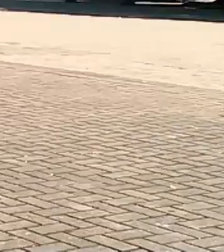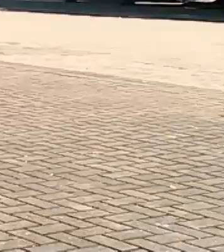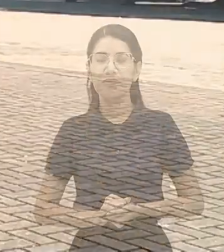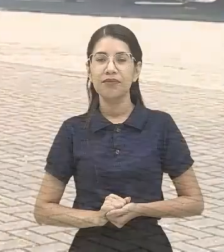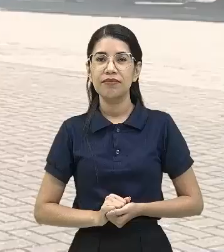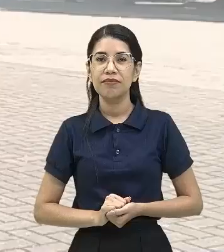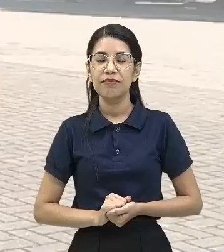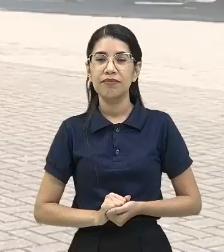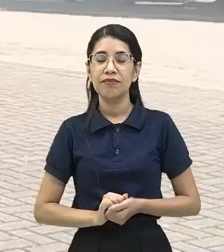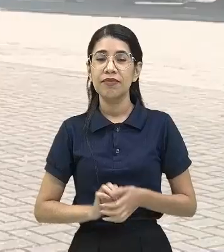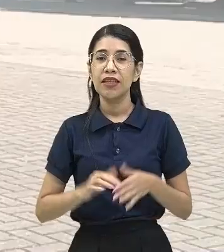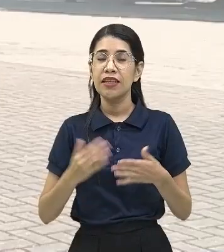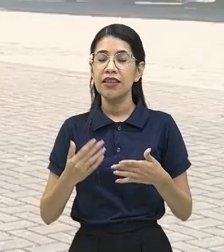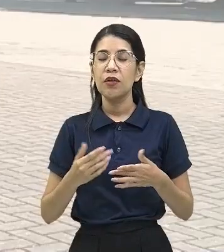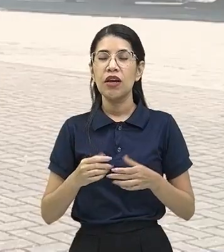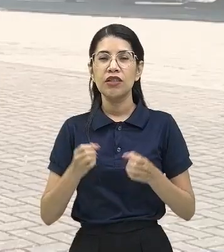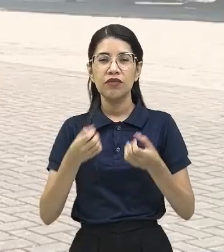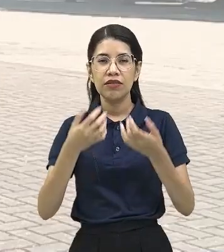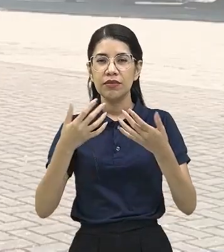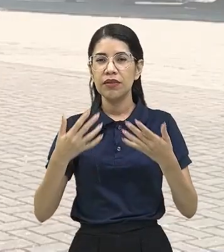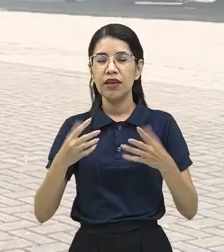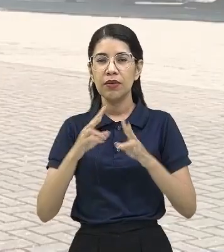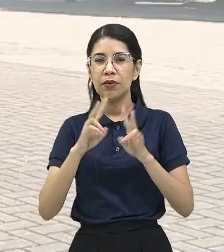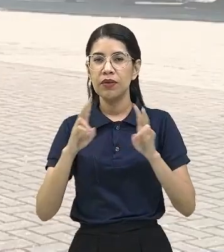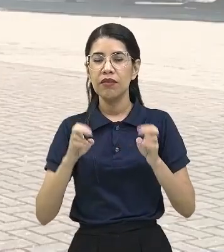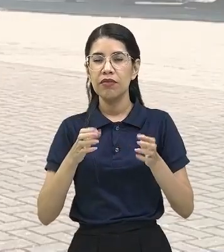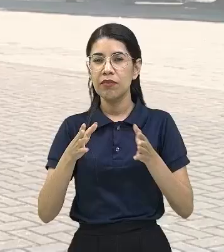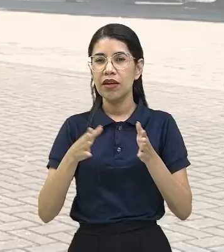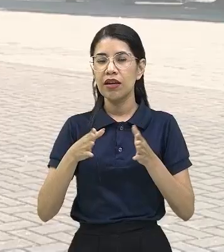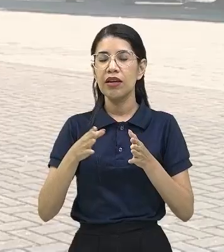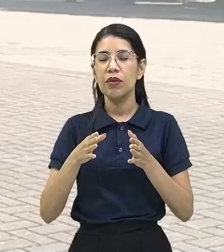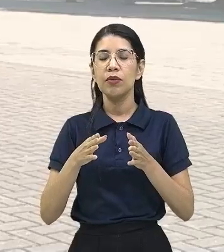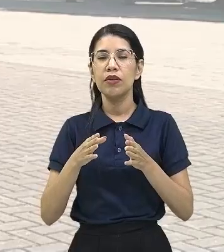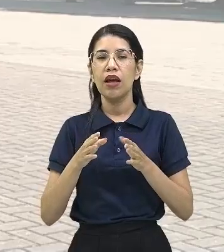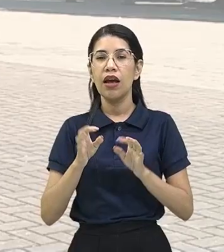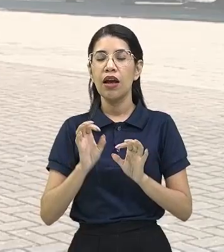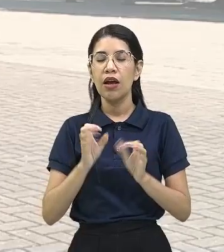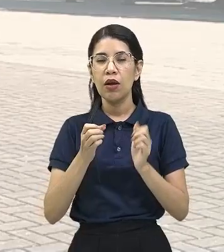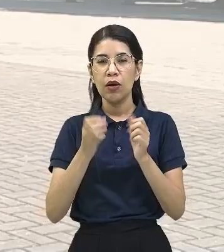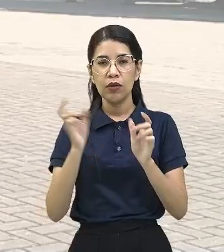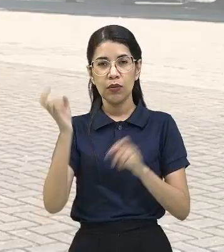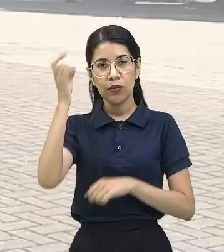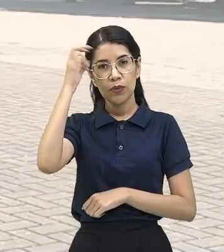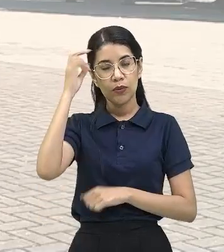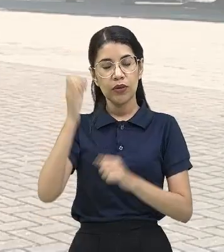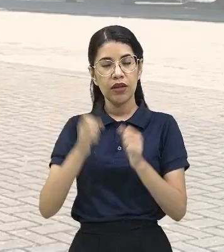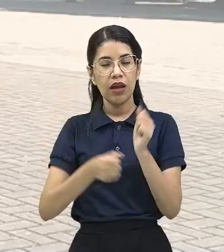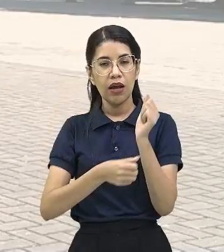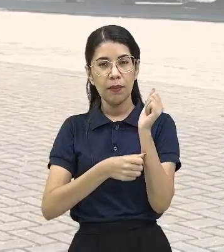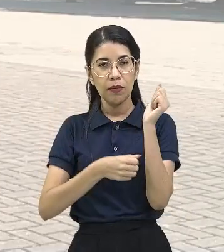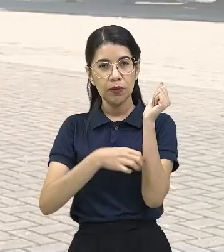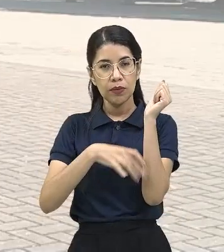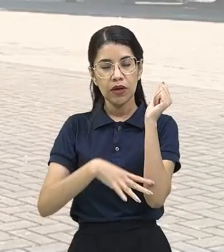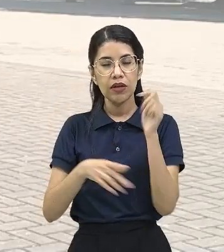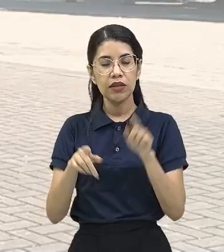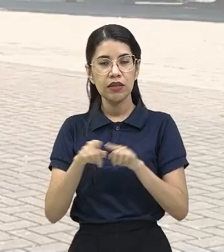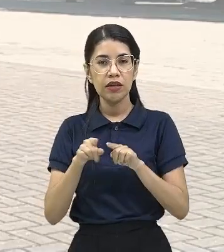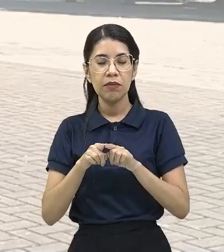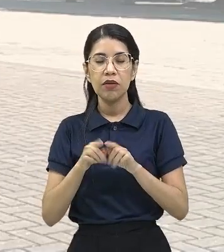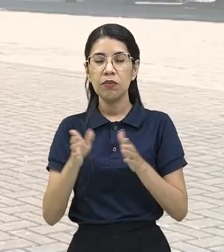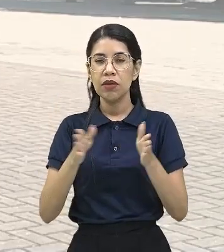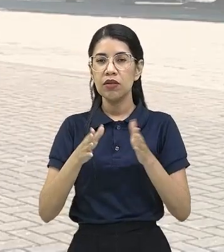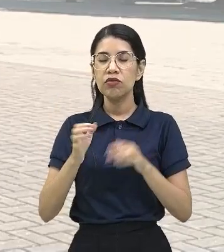E bem, meus queridos, já que é para a gente falar sobre Belle Époque, sobre a cultura da borracha, que esse momento que trouxe tanta riqueza